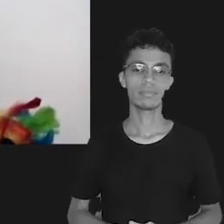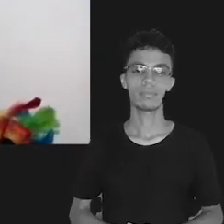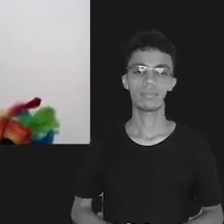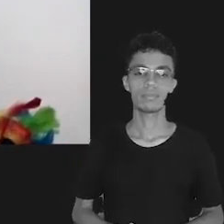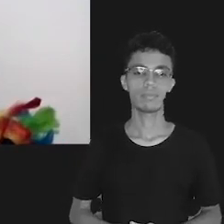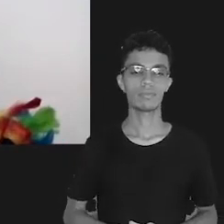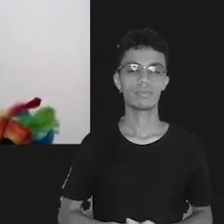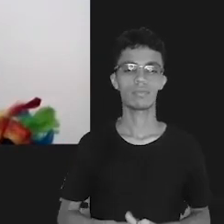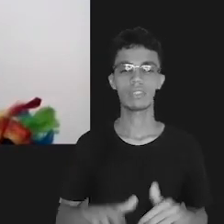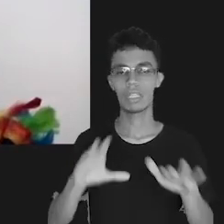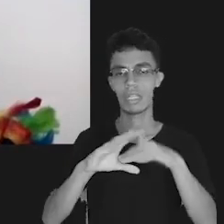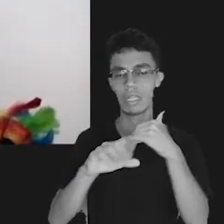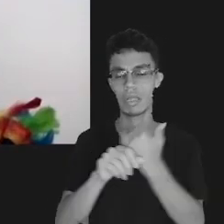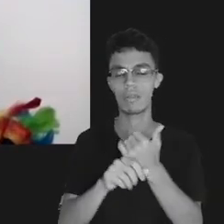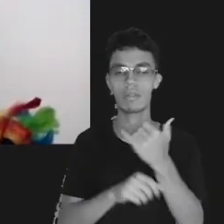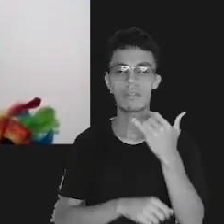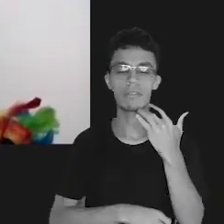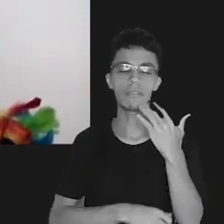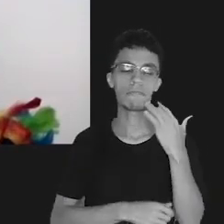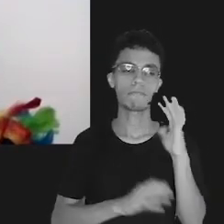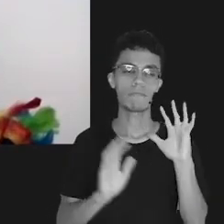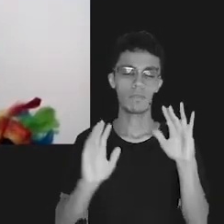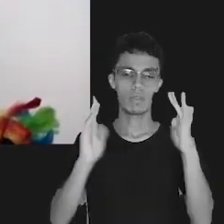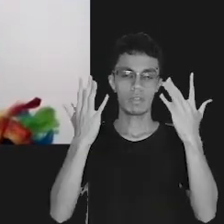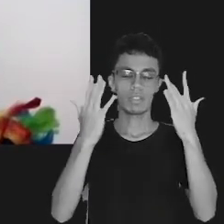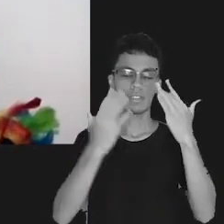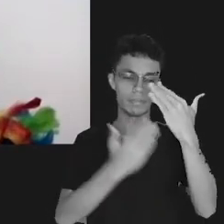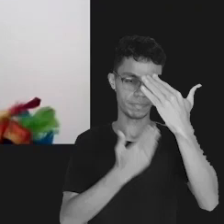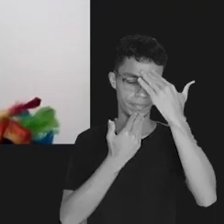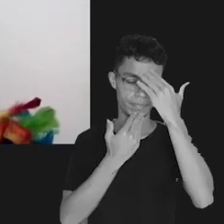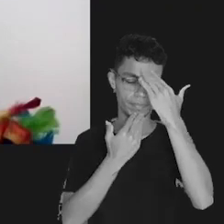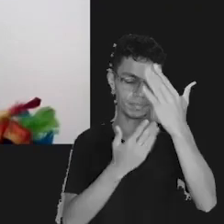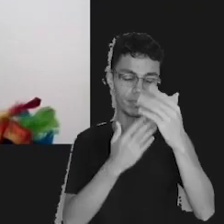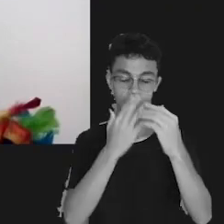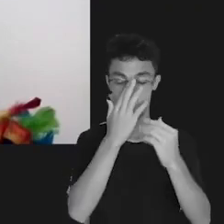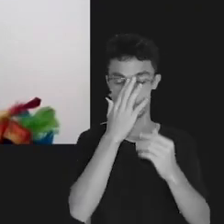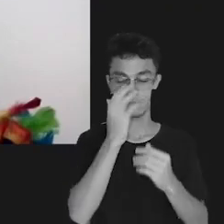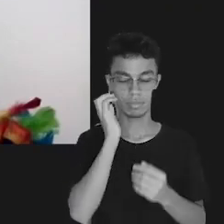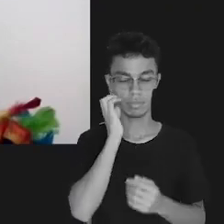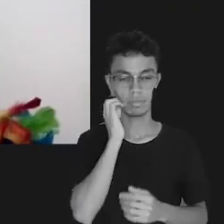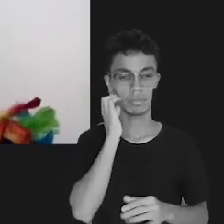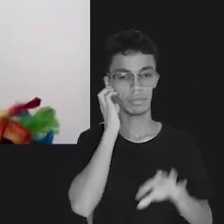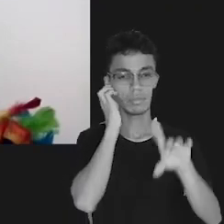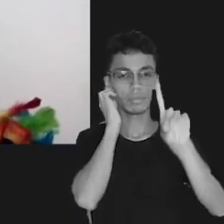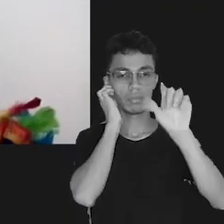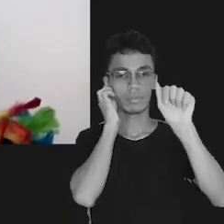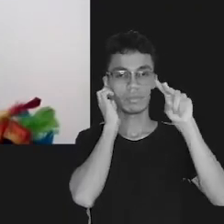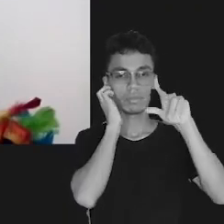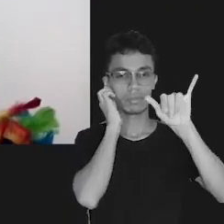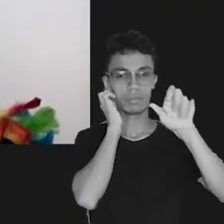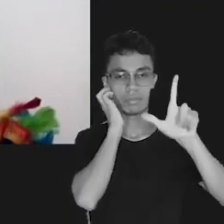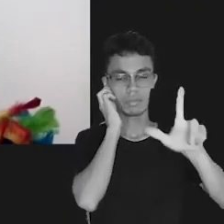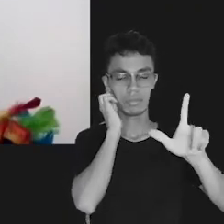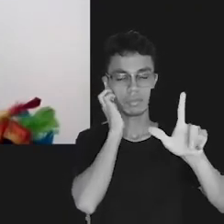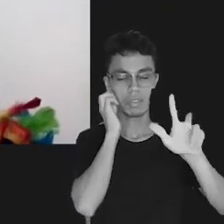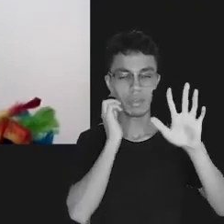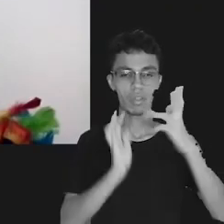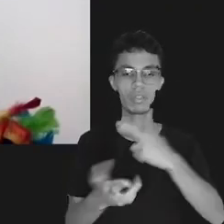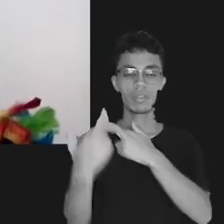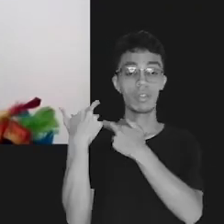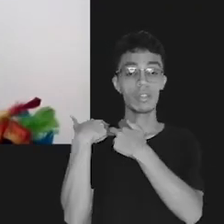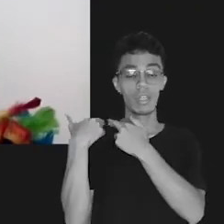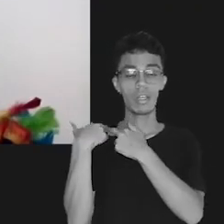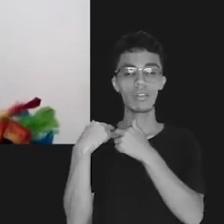incrível. Eu queria fazer uma homenagem e um agradecimento e tudo mais ao Daniel, que cuida do canal, que cuida de